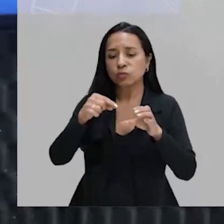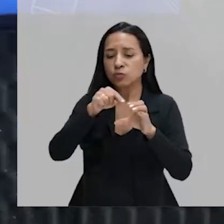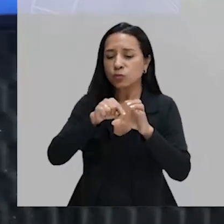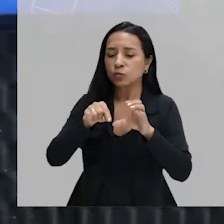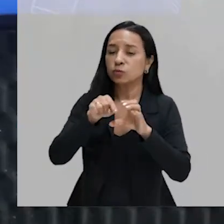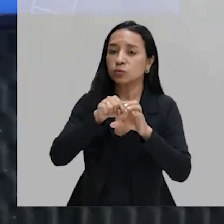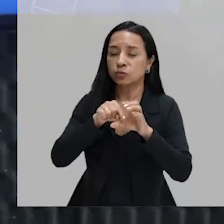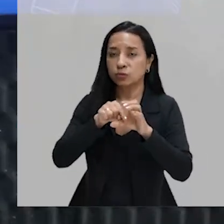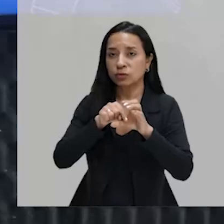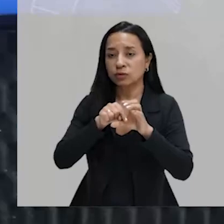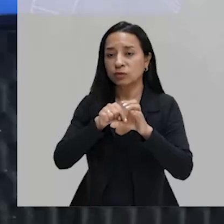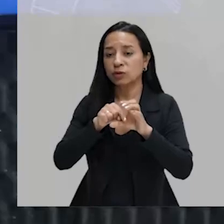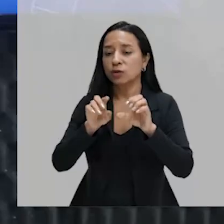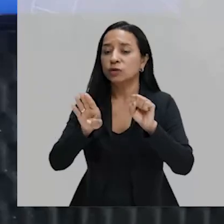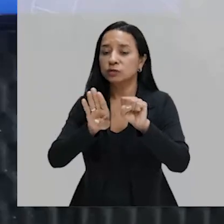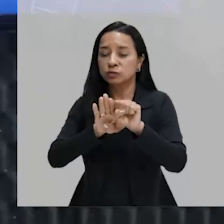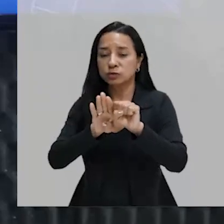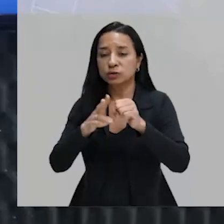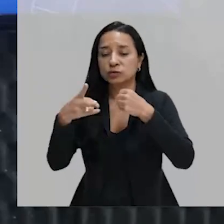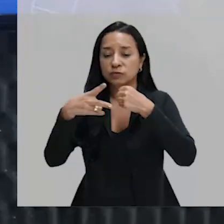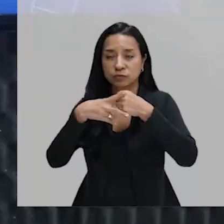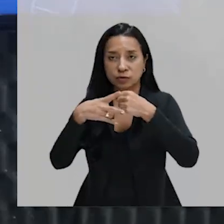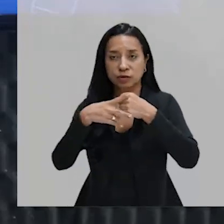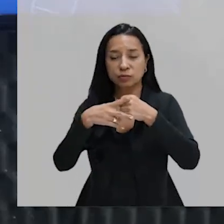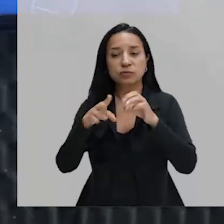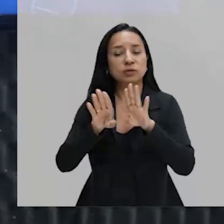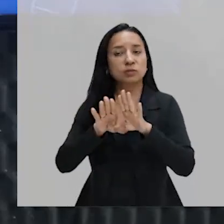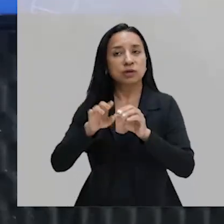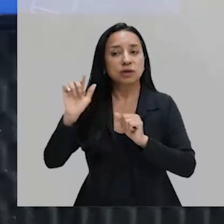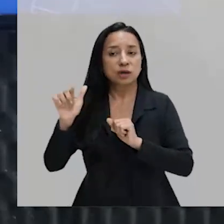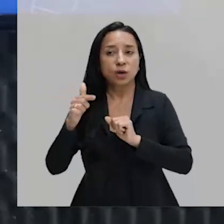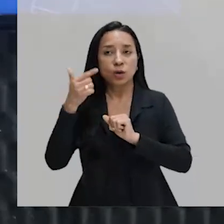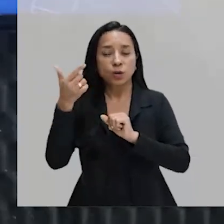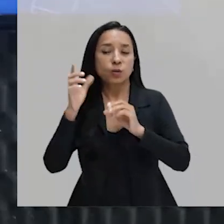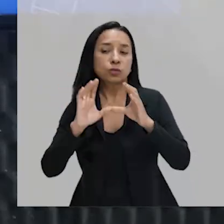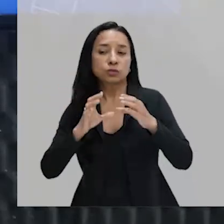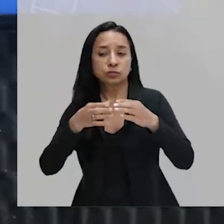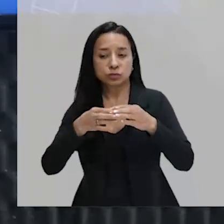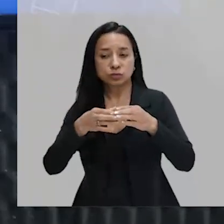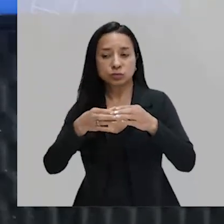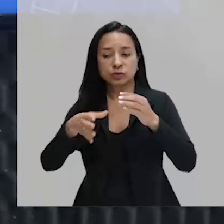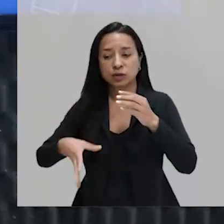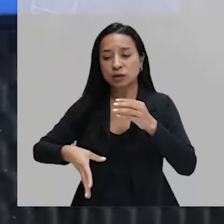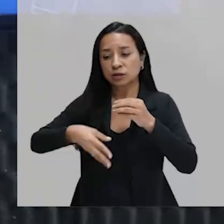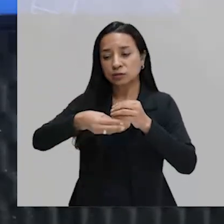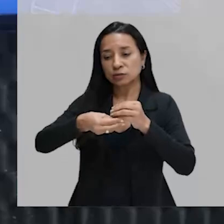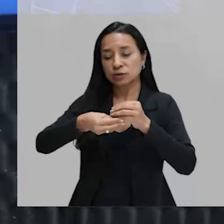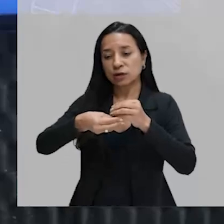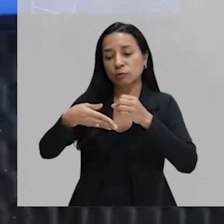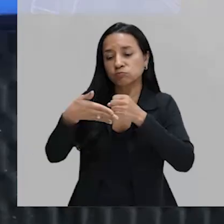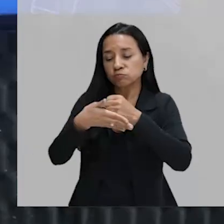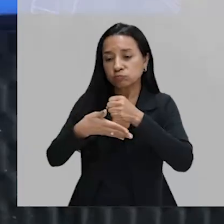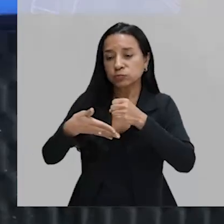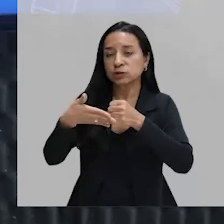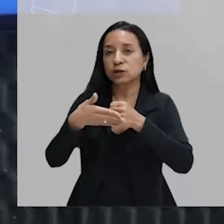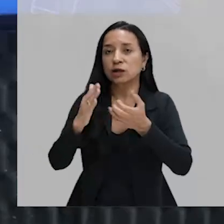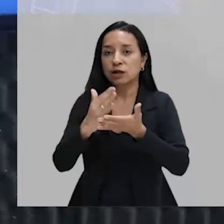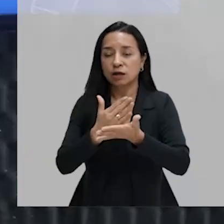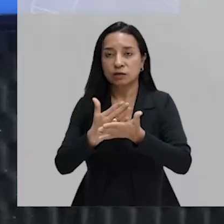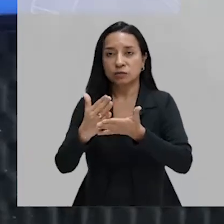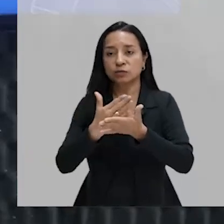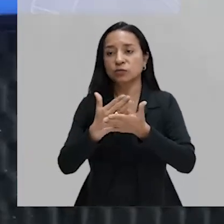quanto o verbo. E aí nós temos outras classes que estão ali para auxiliar, né, para dar suporte, algumas para